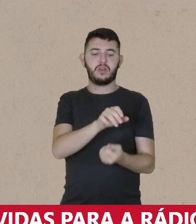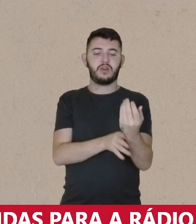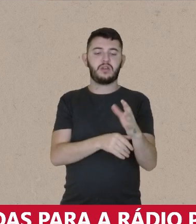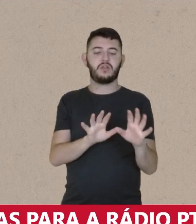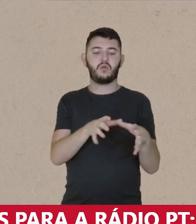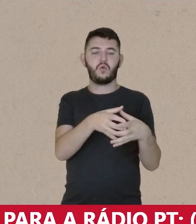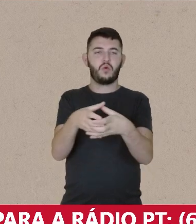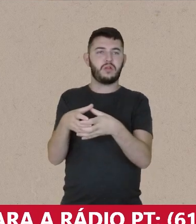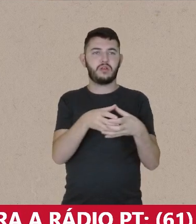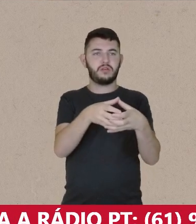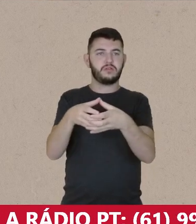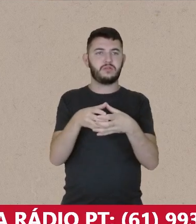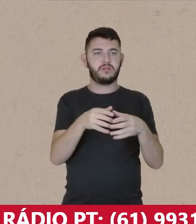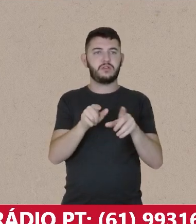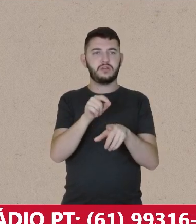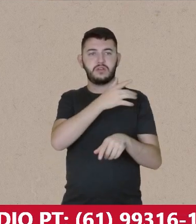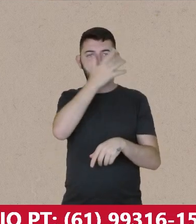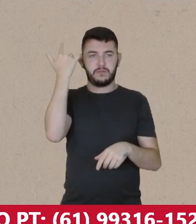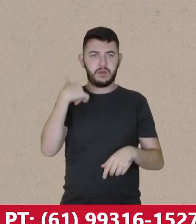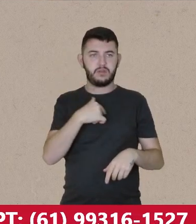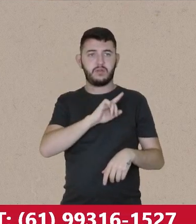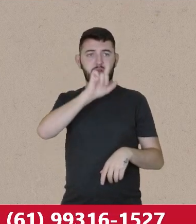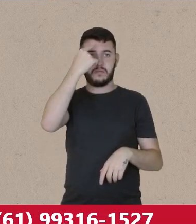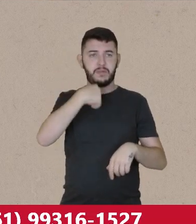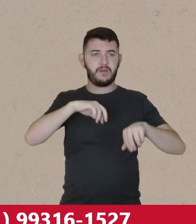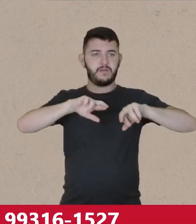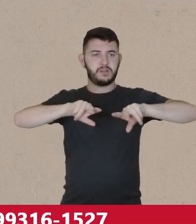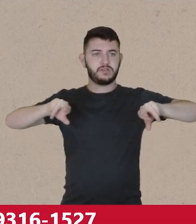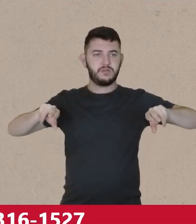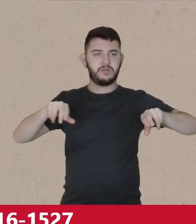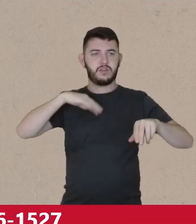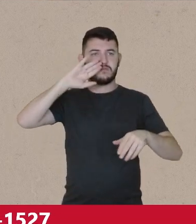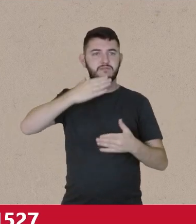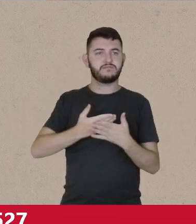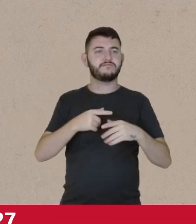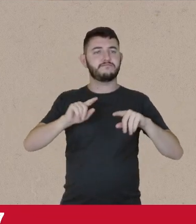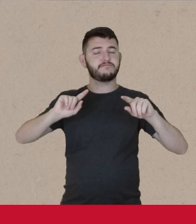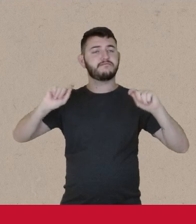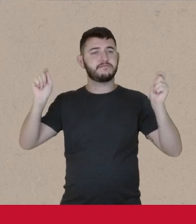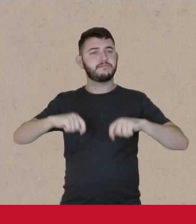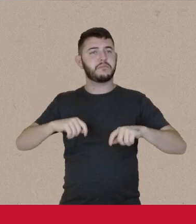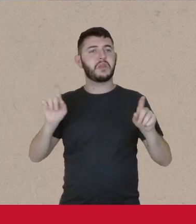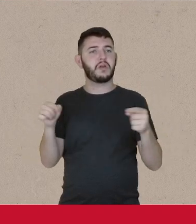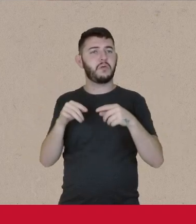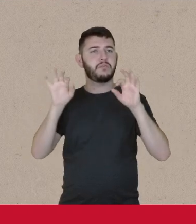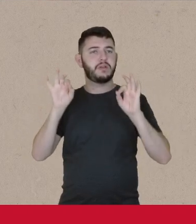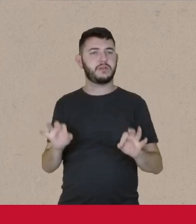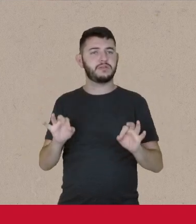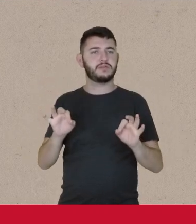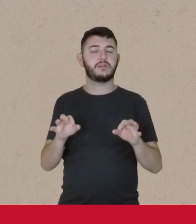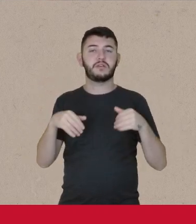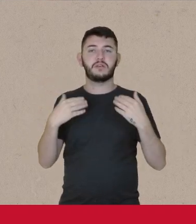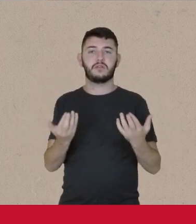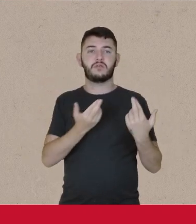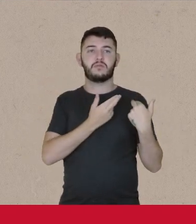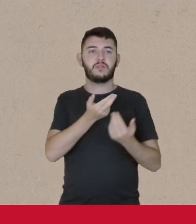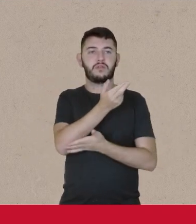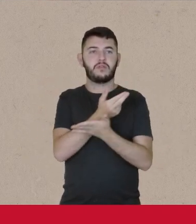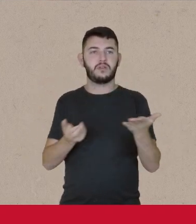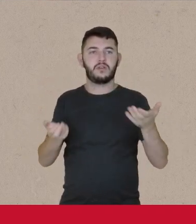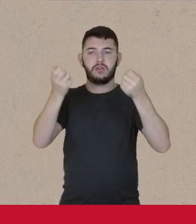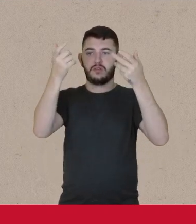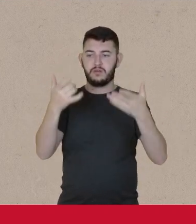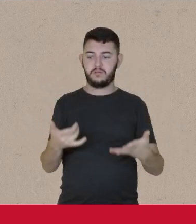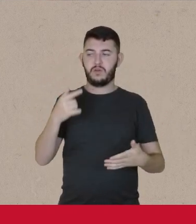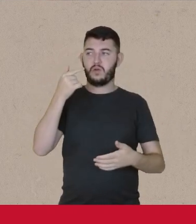de atores tão diferentes, né? Mas eu acho que vai dar tudo certo, né? O nosso relator explicou ontem que